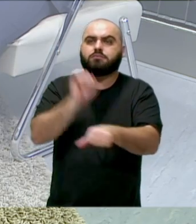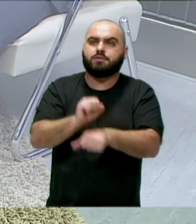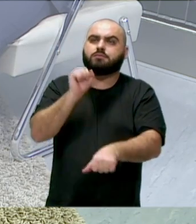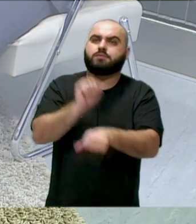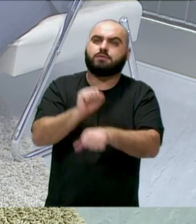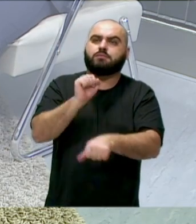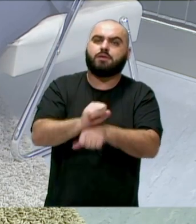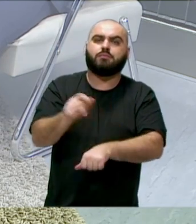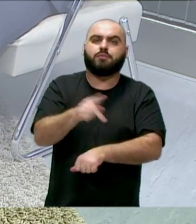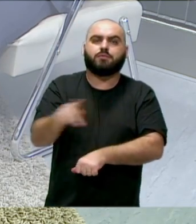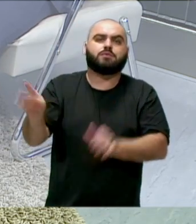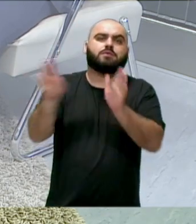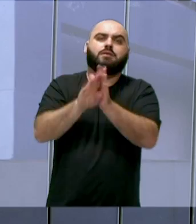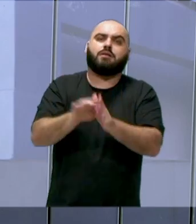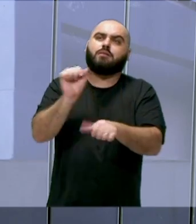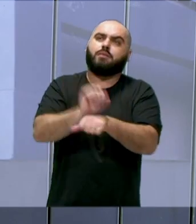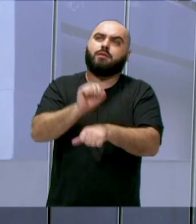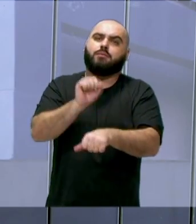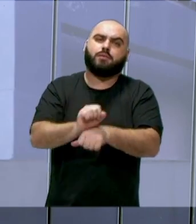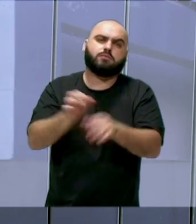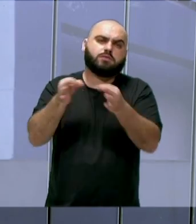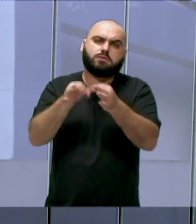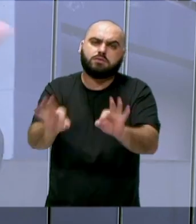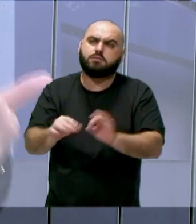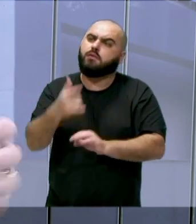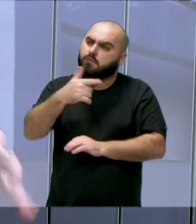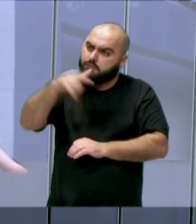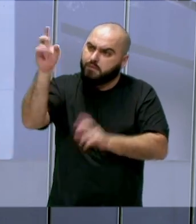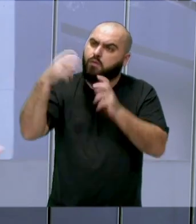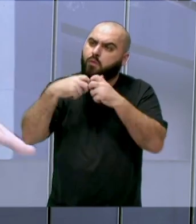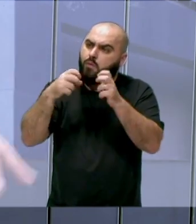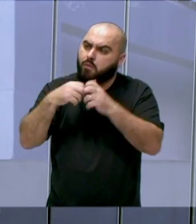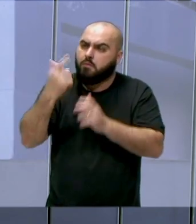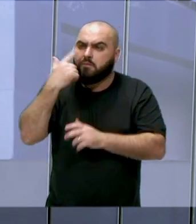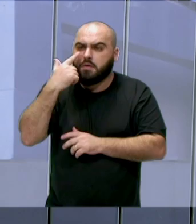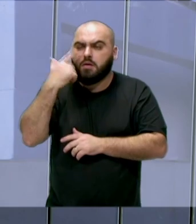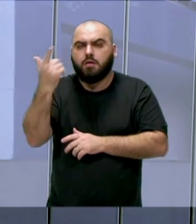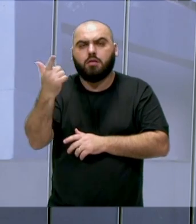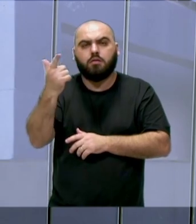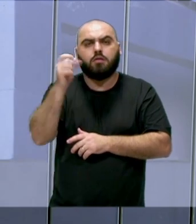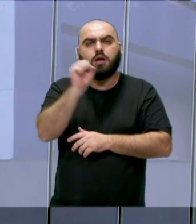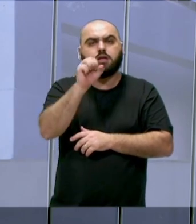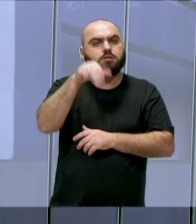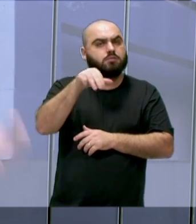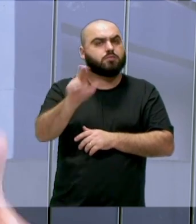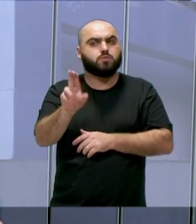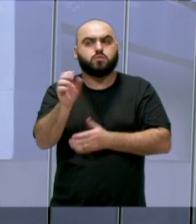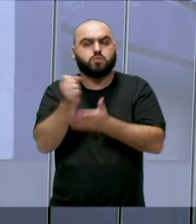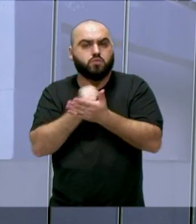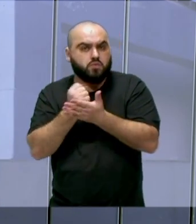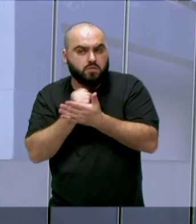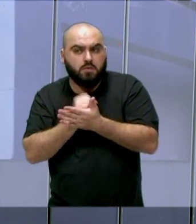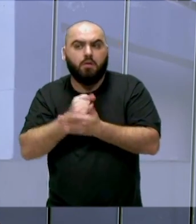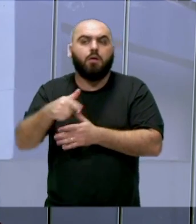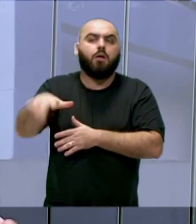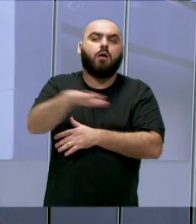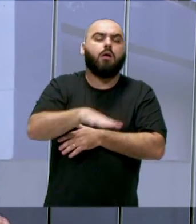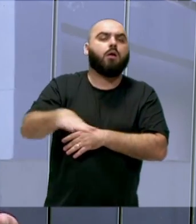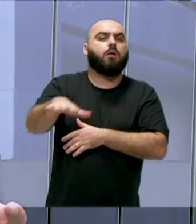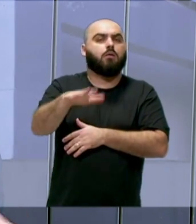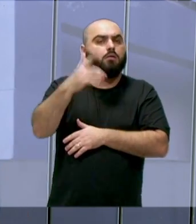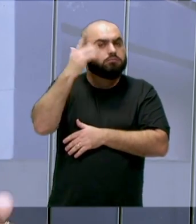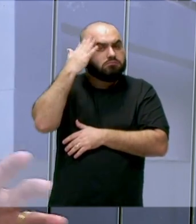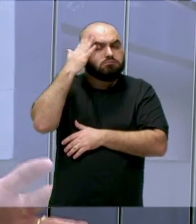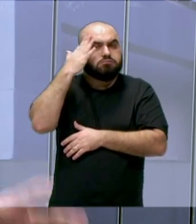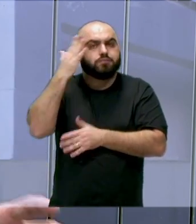professora. Simples. Vamos na Transpiedade, vamos ali no setor do SMU, que controla essa parte juntamente à